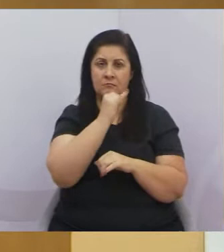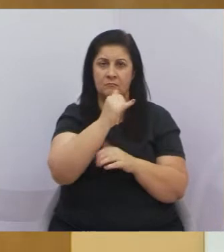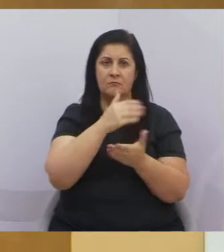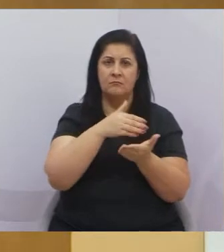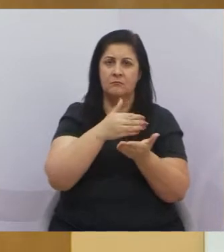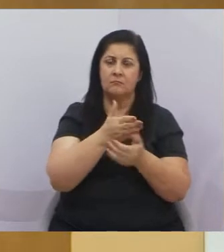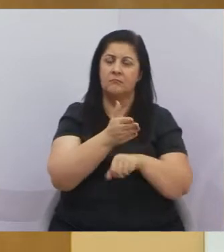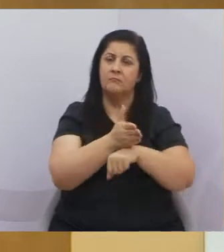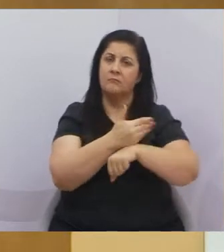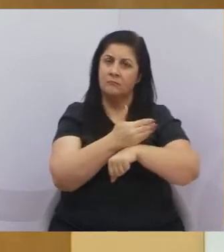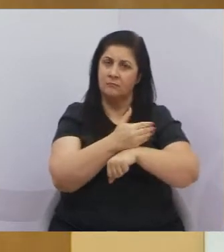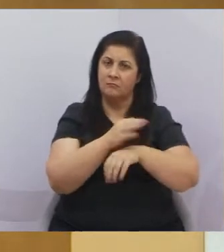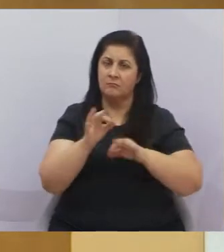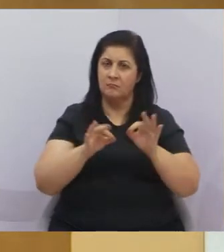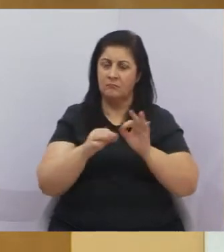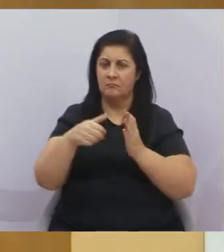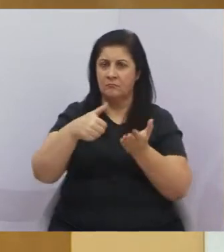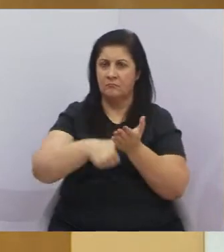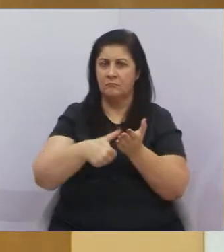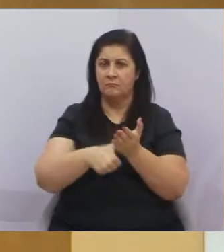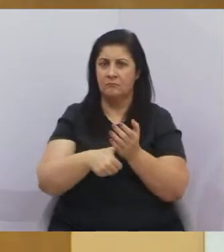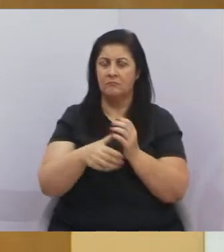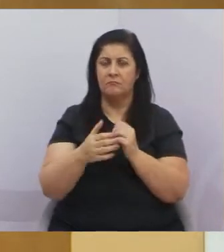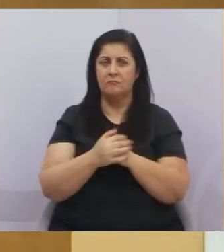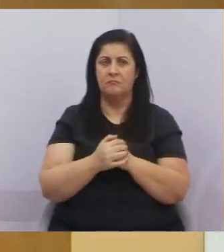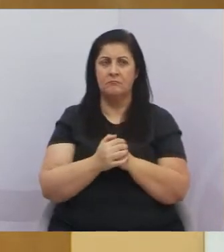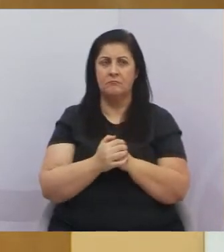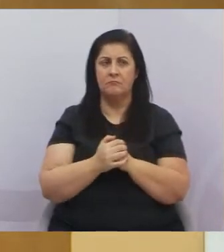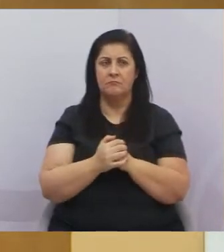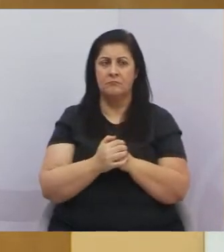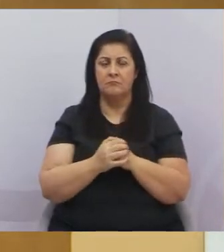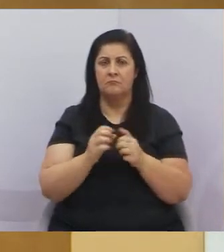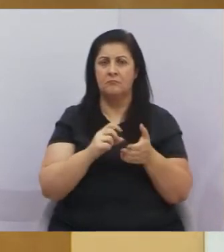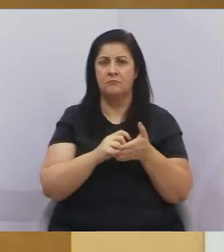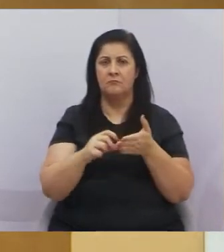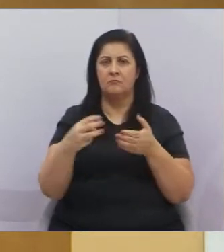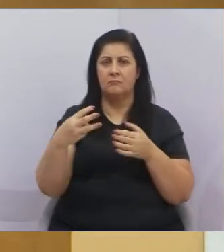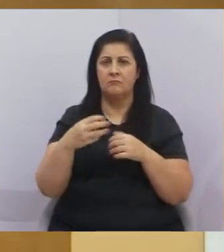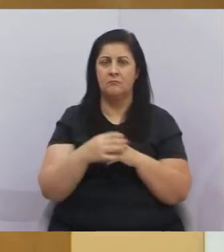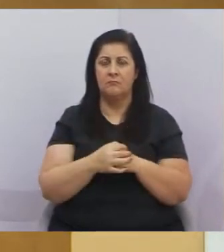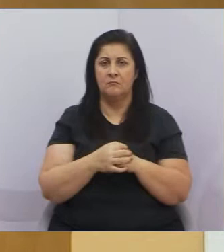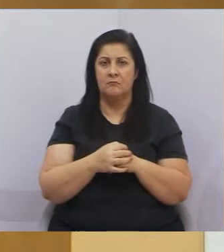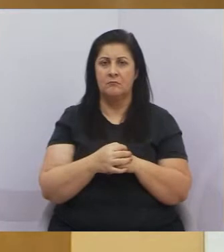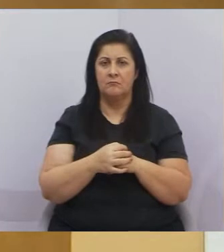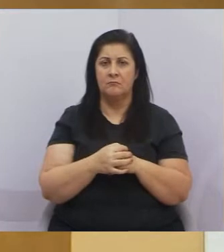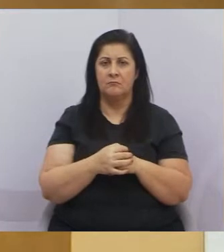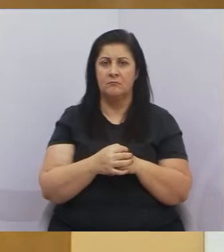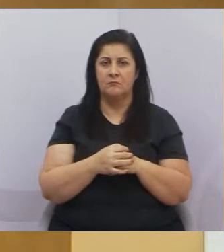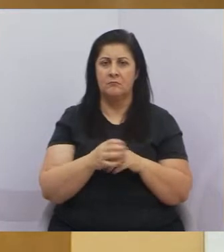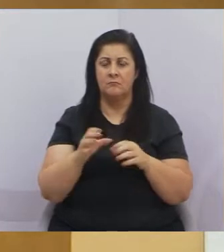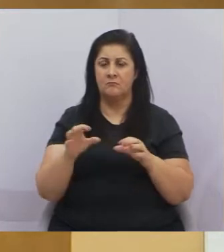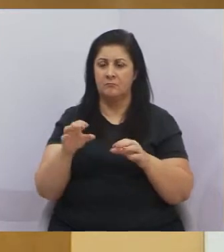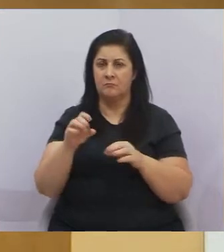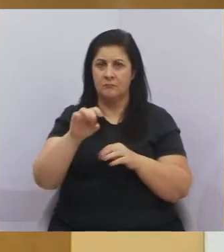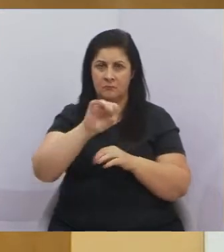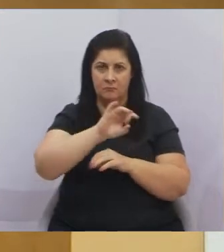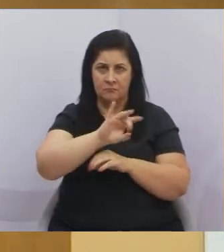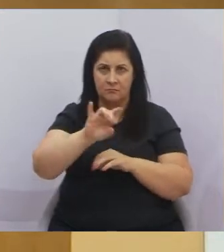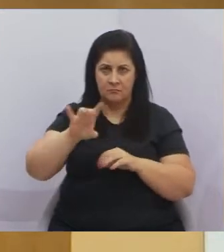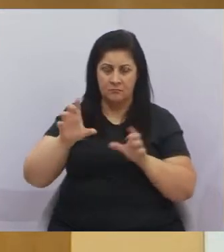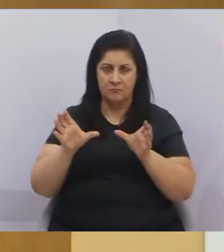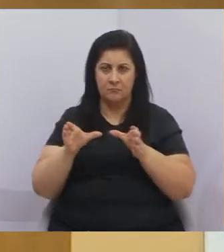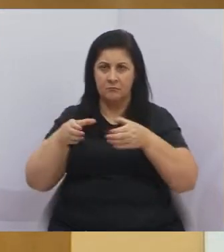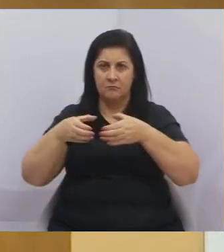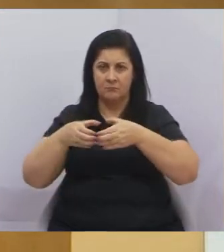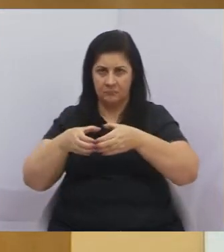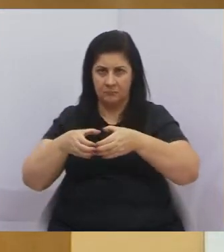ao presidente da CMPIR. Parágrafo 3º. Caberá às entidades da sociedade civil organizar a indicação